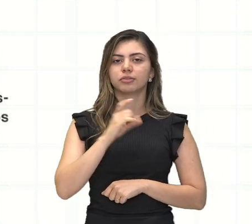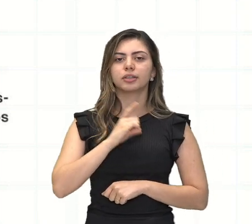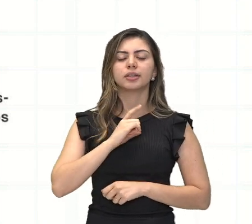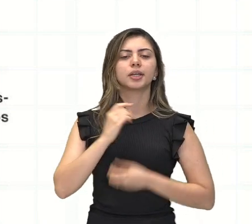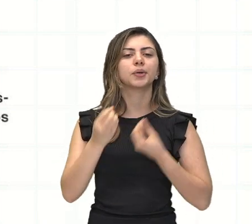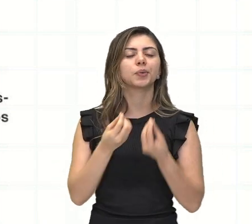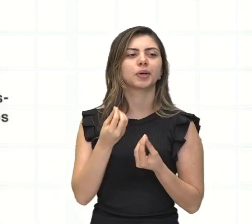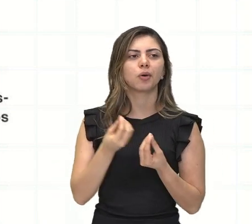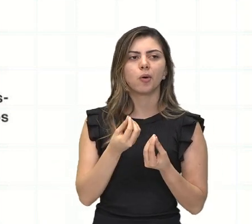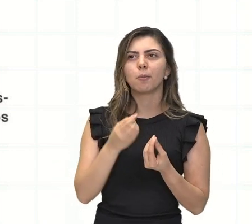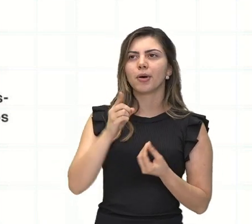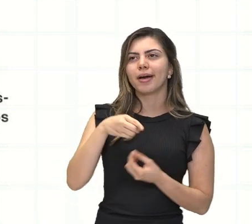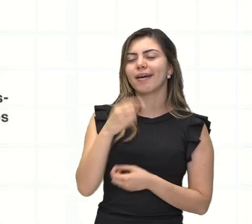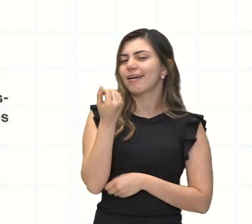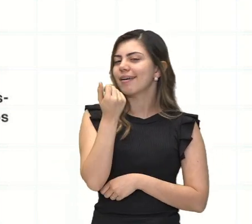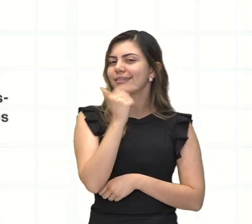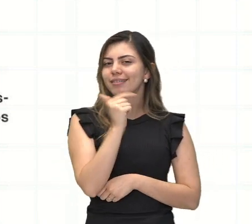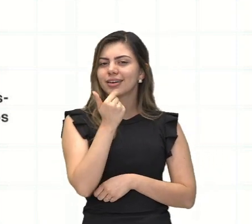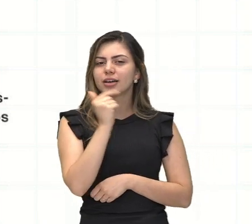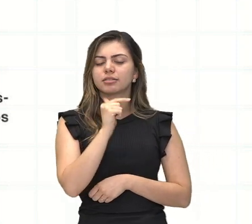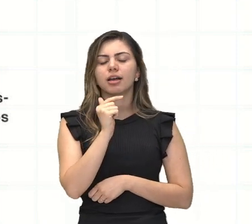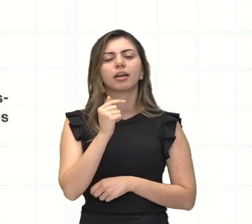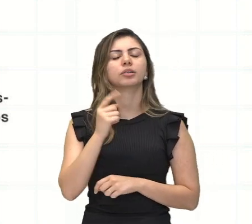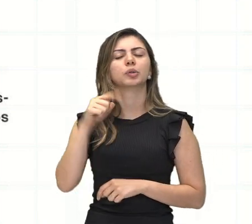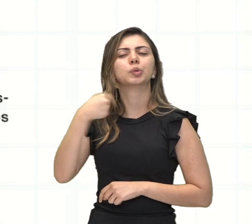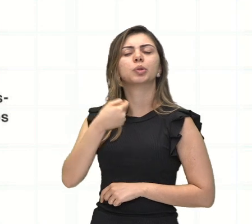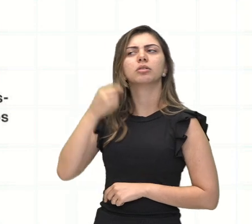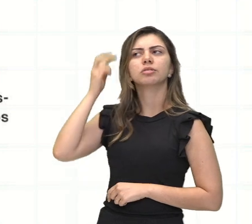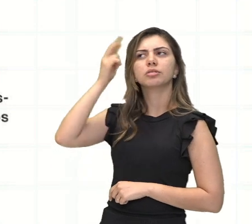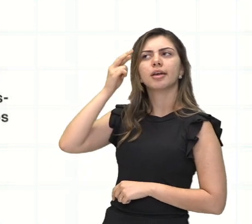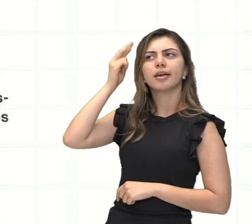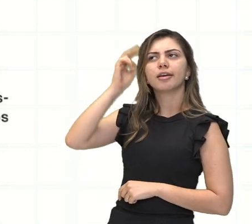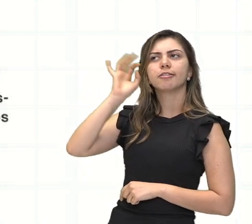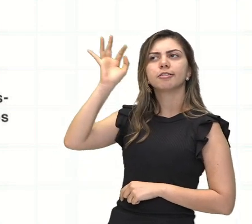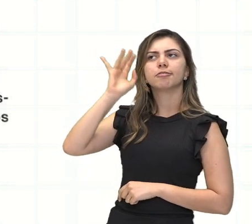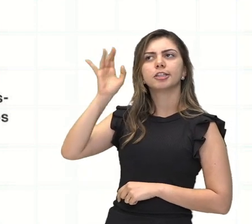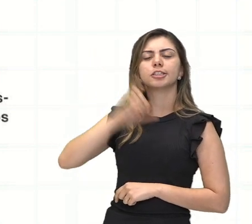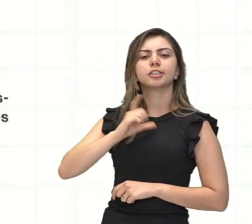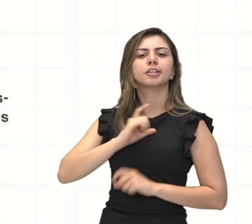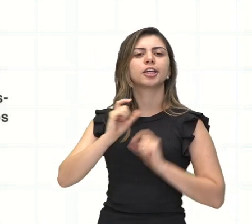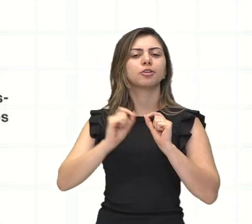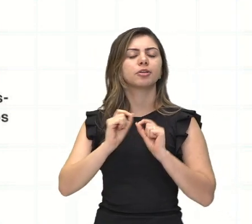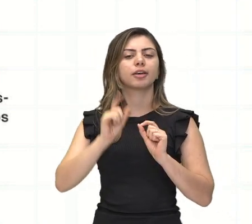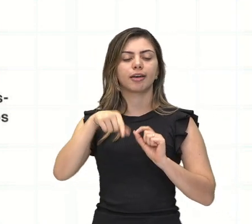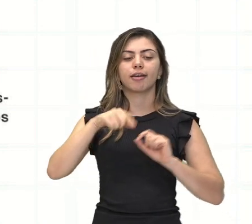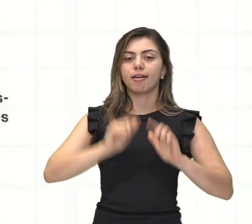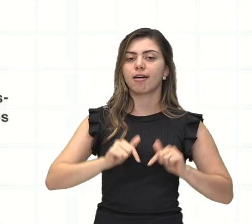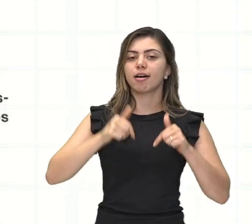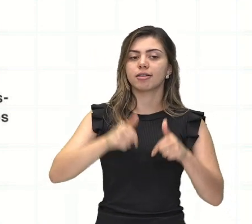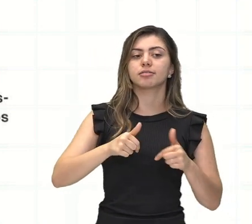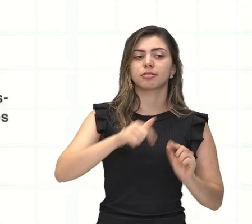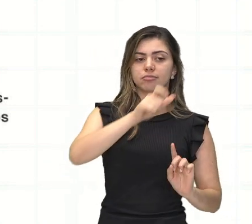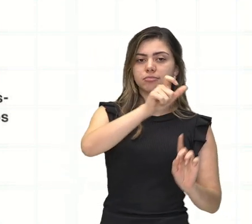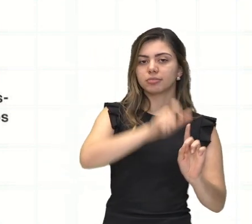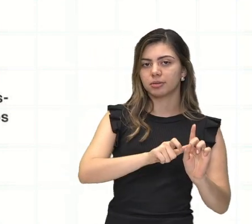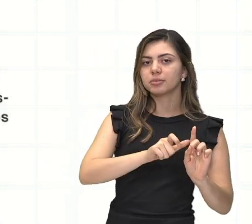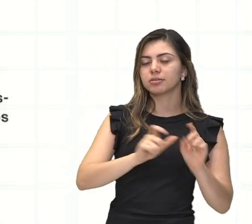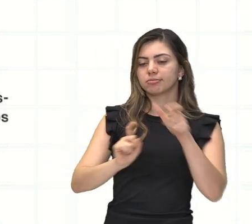forma engraçada de refletir sobre as ações tanto da personagem